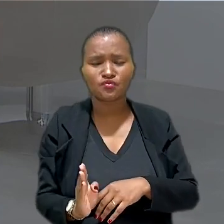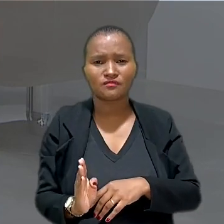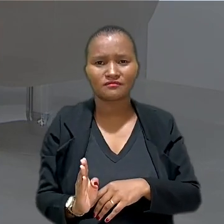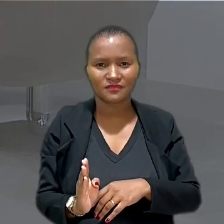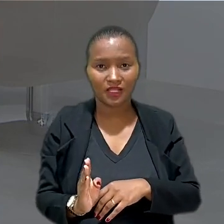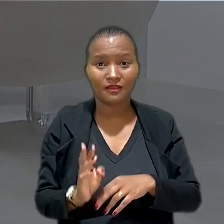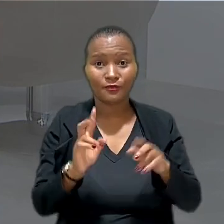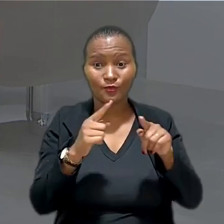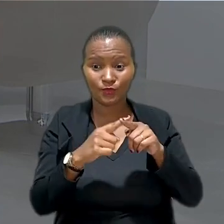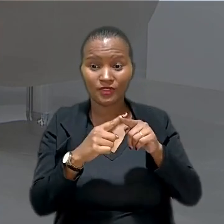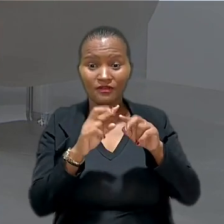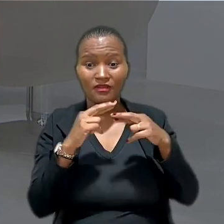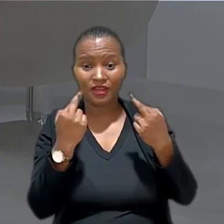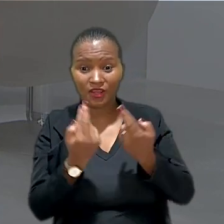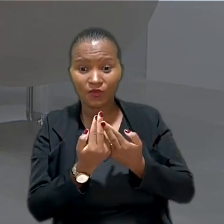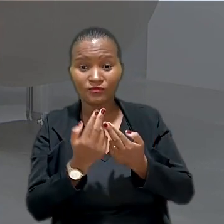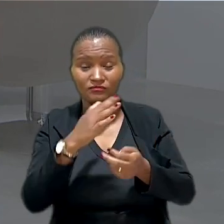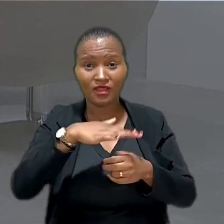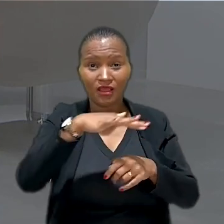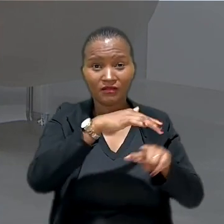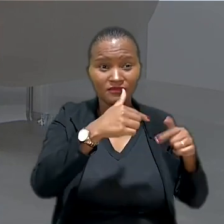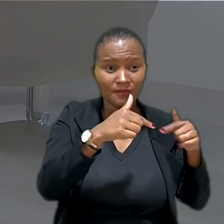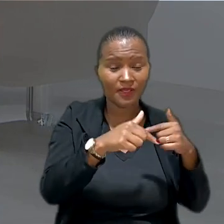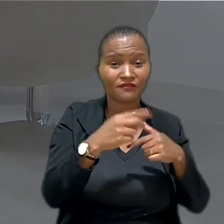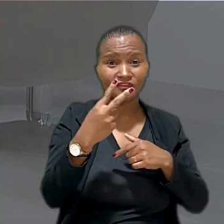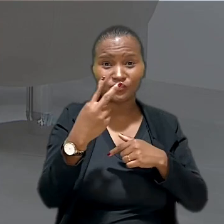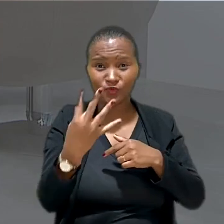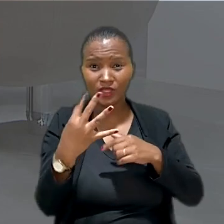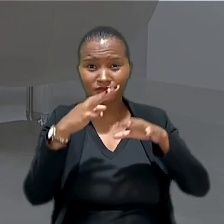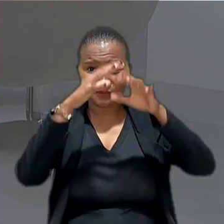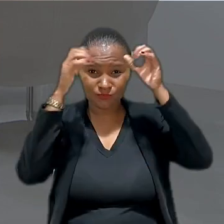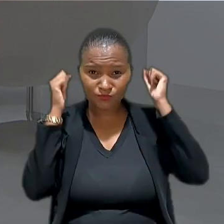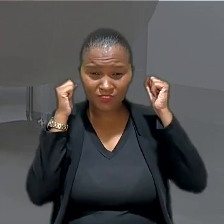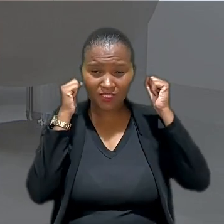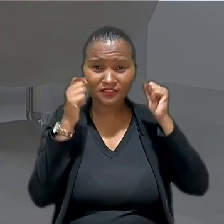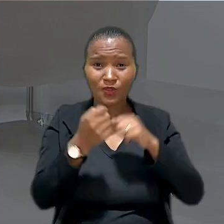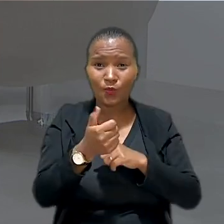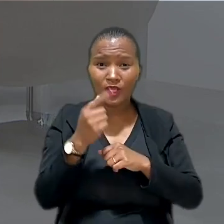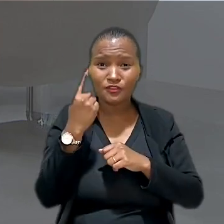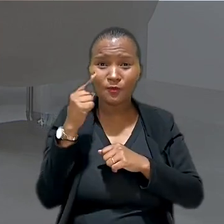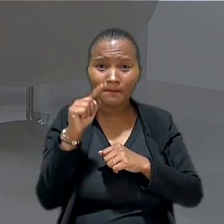de fato ela reúne o nosso Poder do Trabalho, os 24 tribunais, as quase